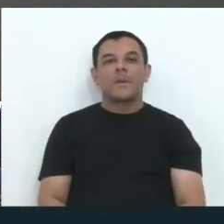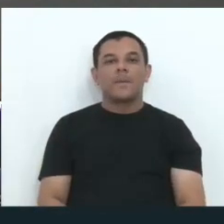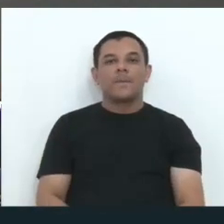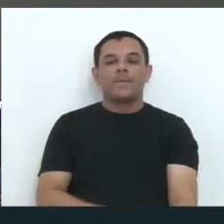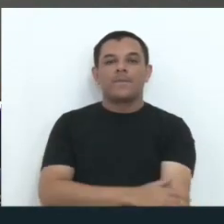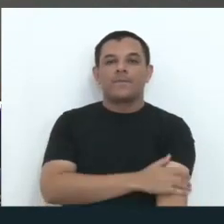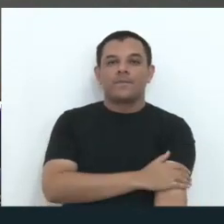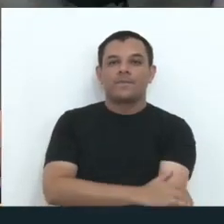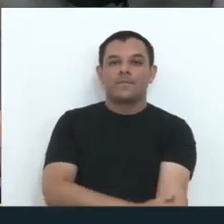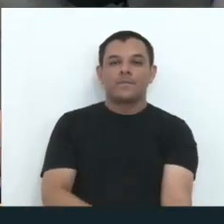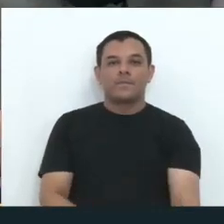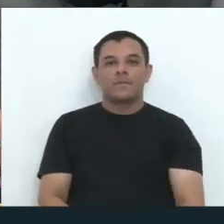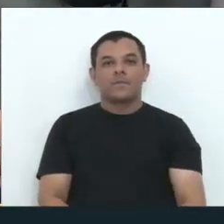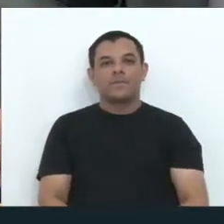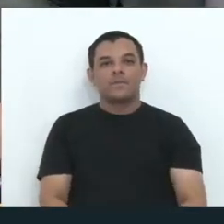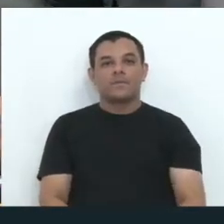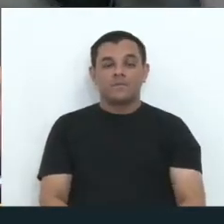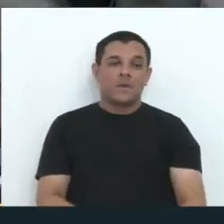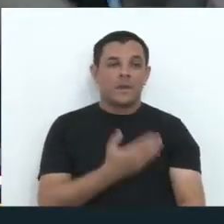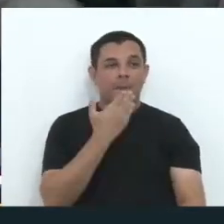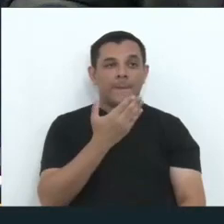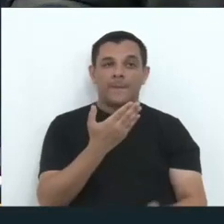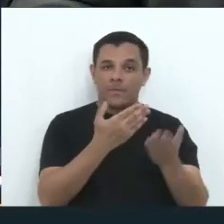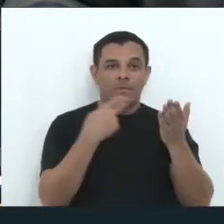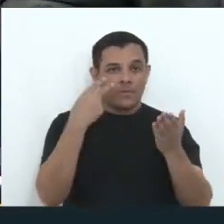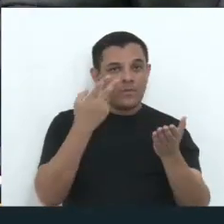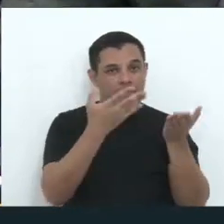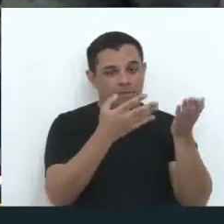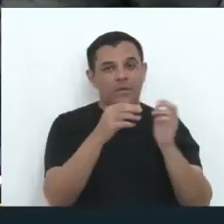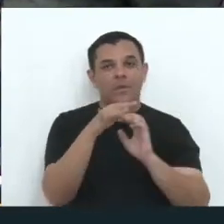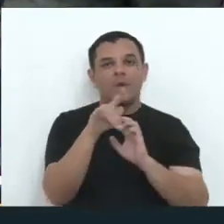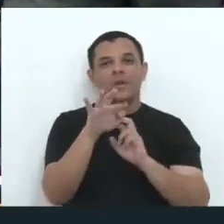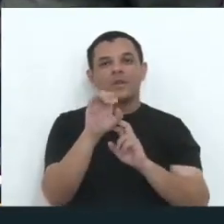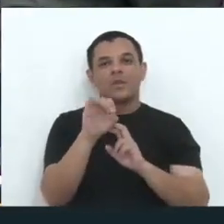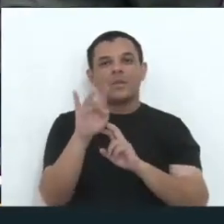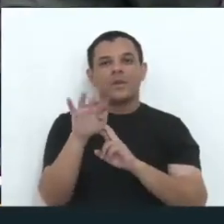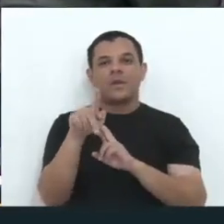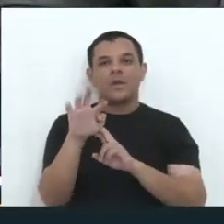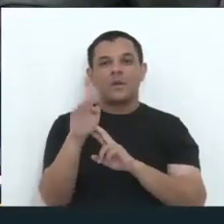Tendo em vista o pedido do vereador Maurício Brinquinho,